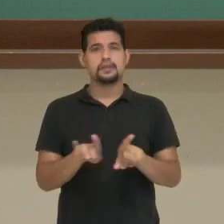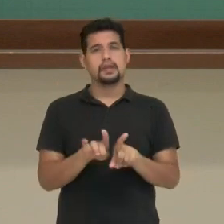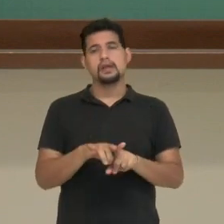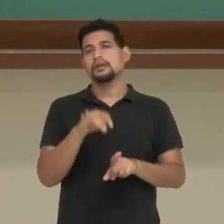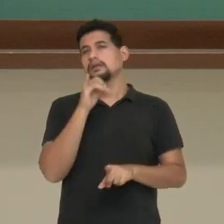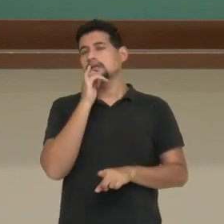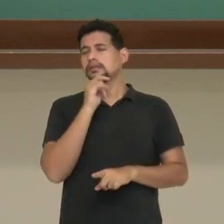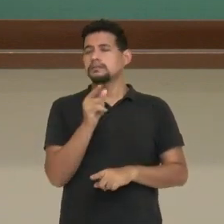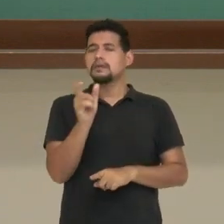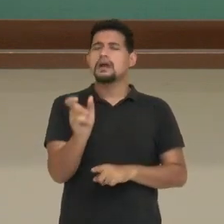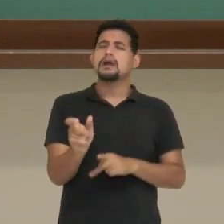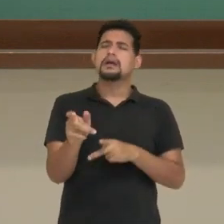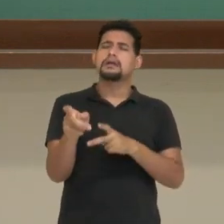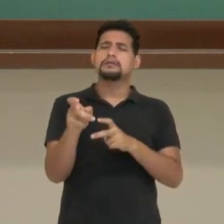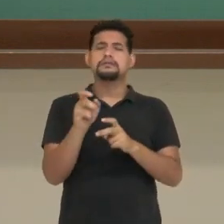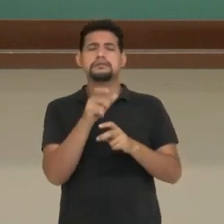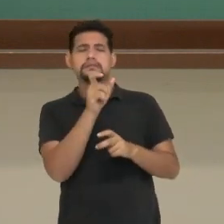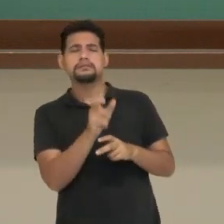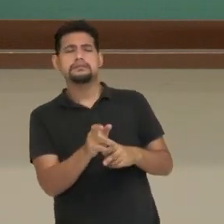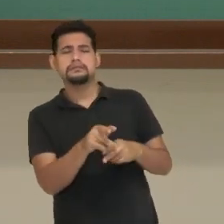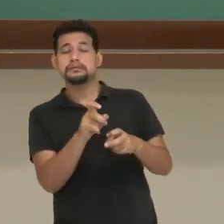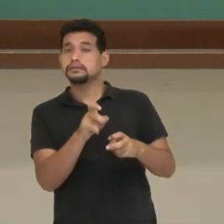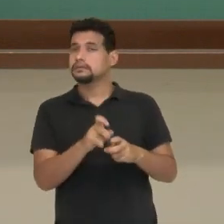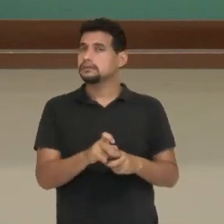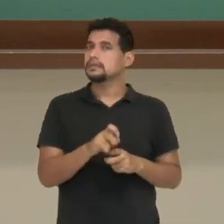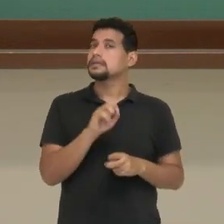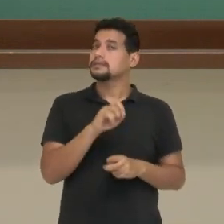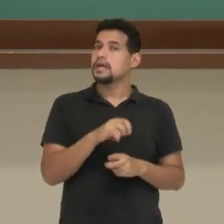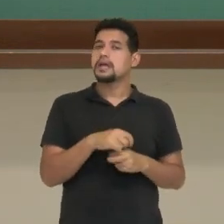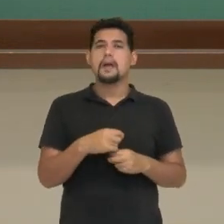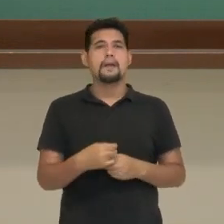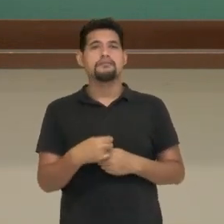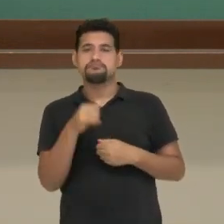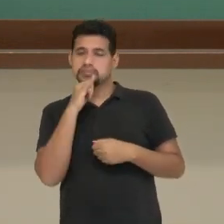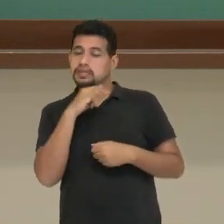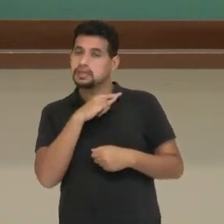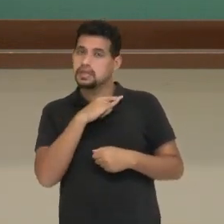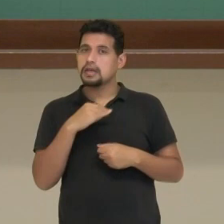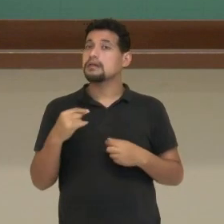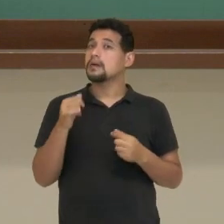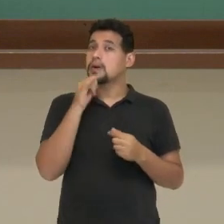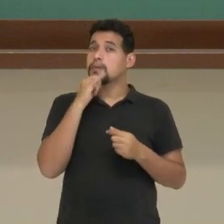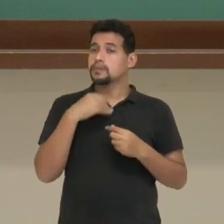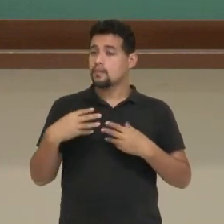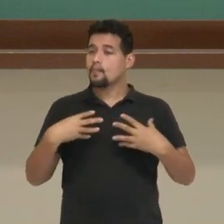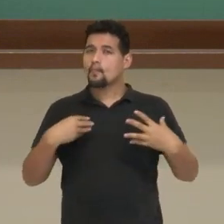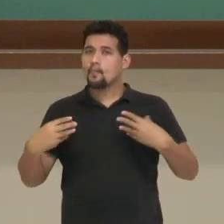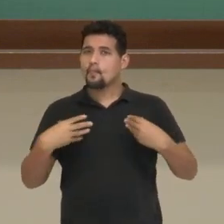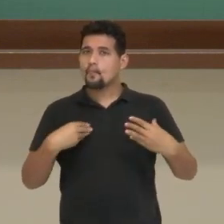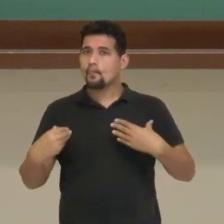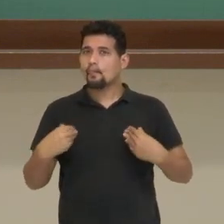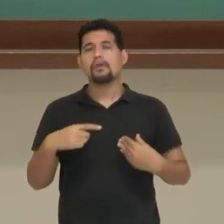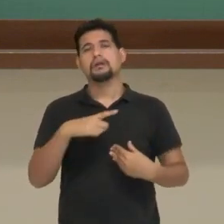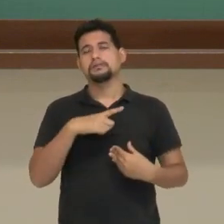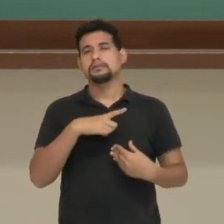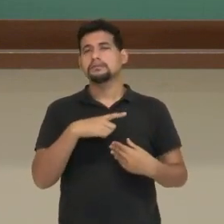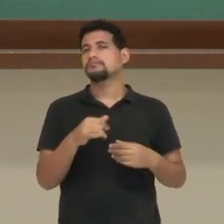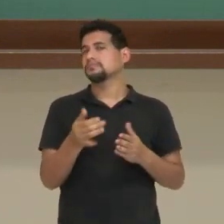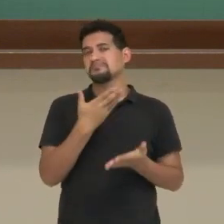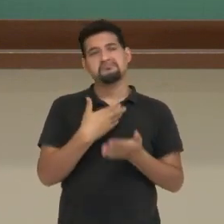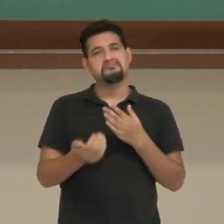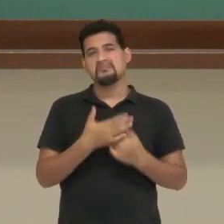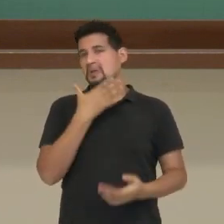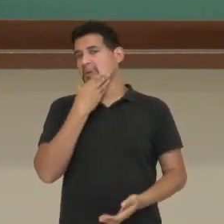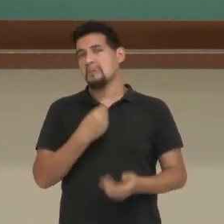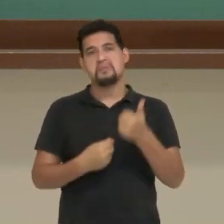Inclusive, uma das características que vai definir se é mamífero ou não é justamente a presença das glândulas mamárias. Então, seja macho, seja